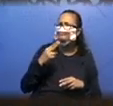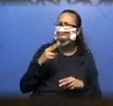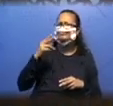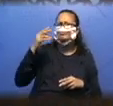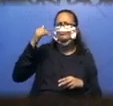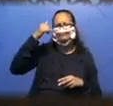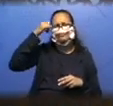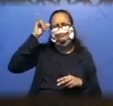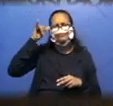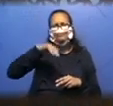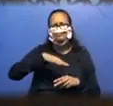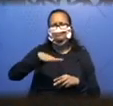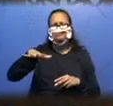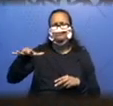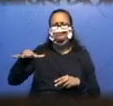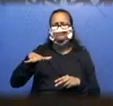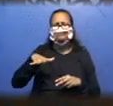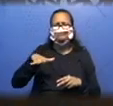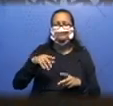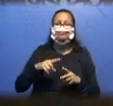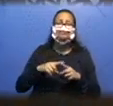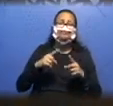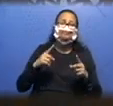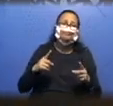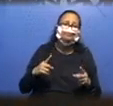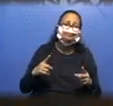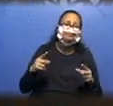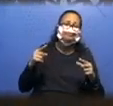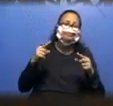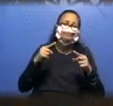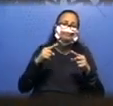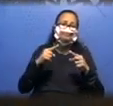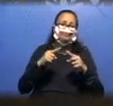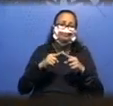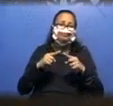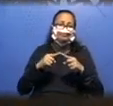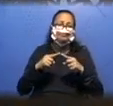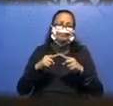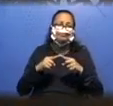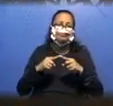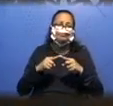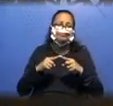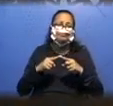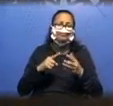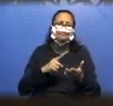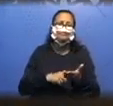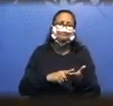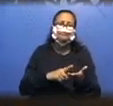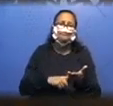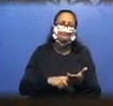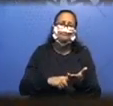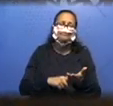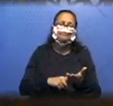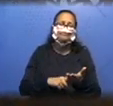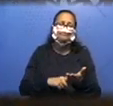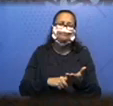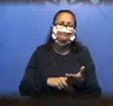pouquinho para lá, isso aqui é meu, isso aqui... Mas aí eles entraram num acordo. Antes de entrarem num